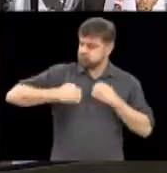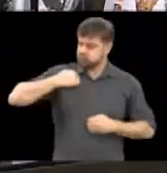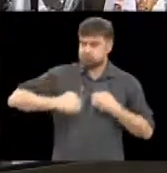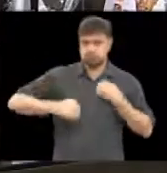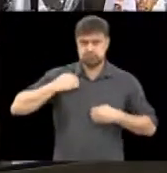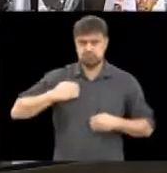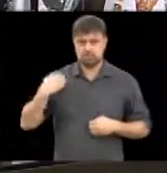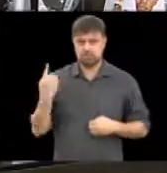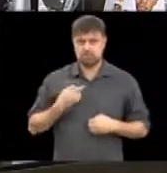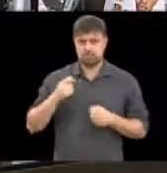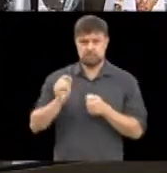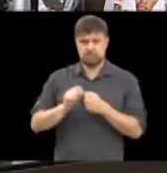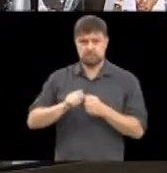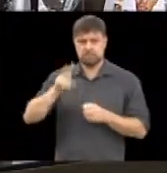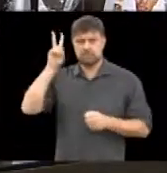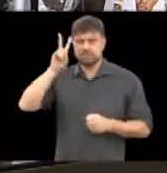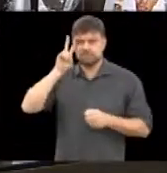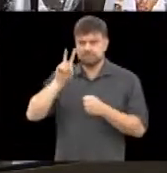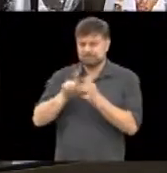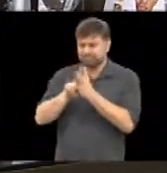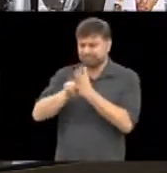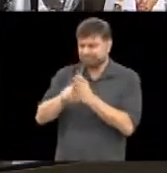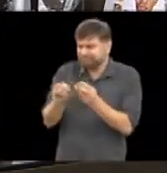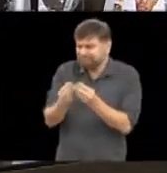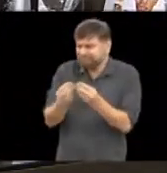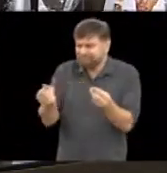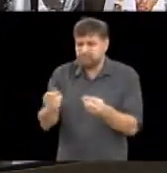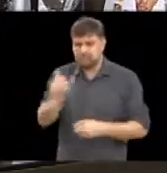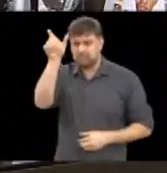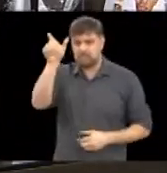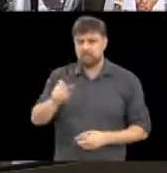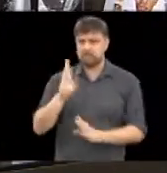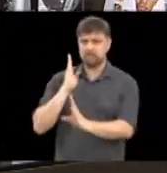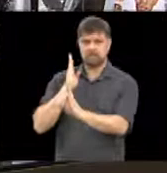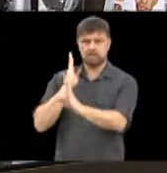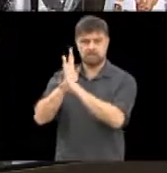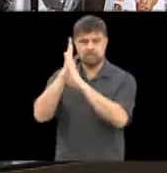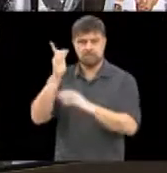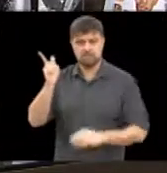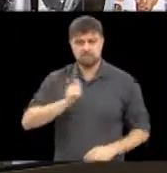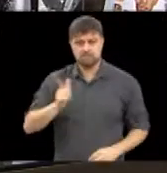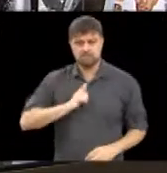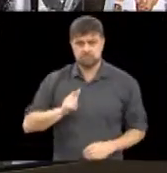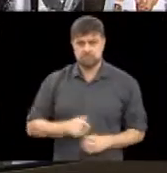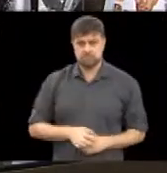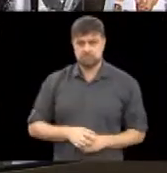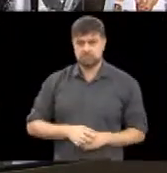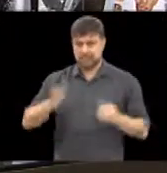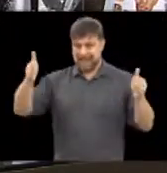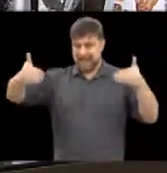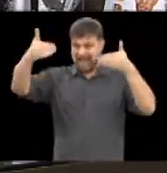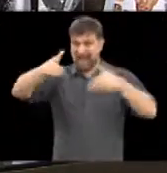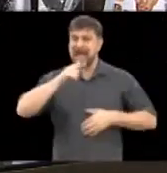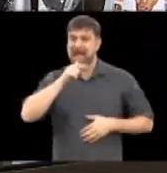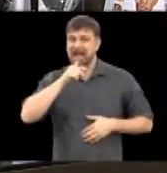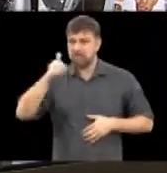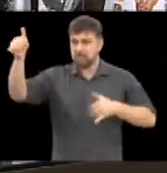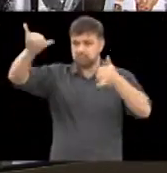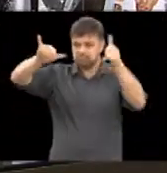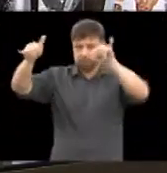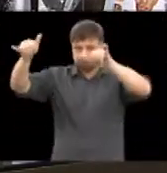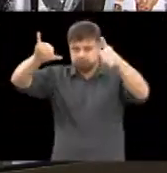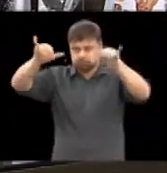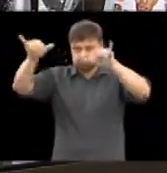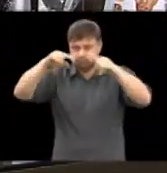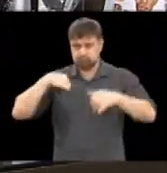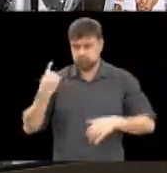Seria. Mas aí a gente tem que fazer uma história bem minuciosa. O paciente descobriu que tinham colocado certos produtos na caixa d'água.